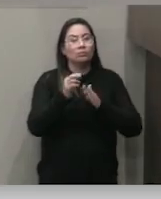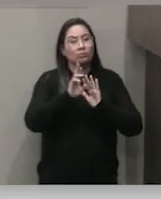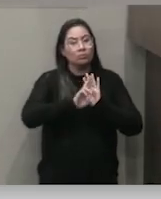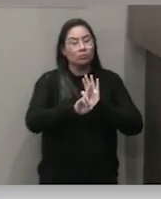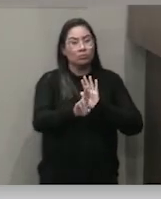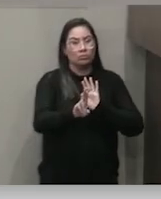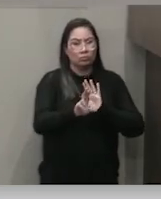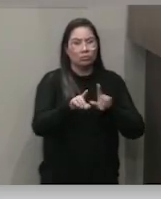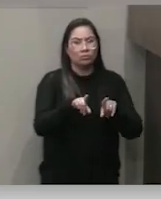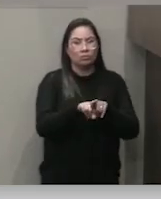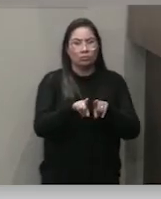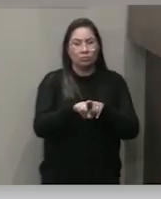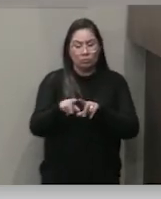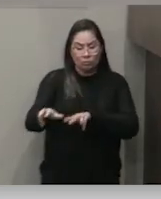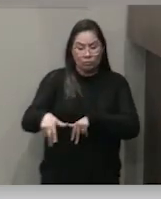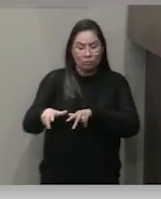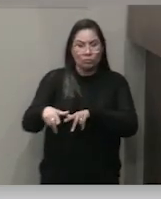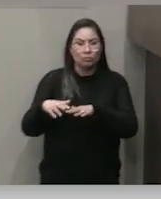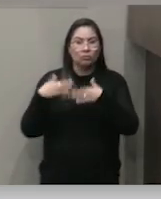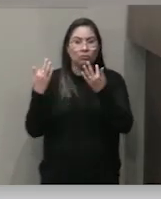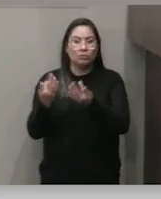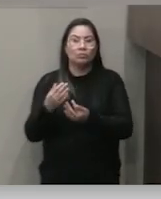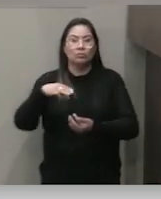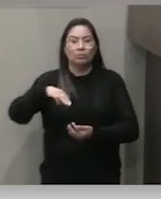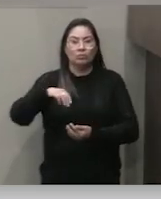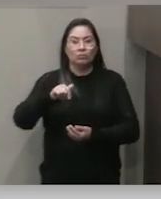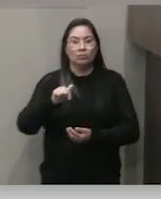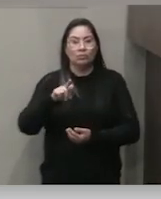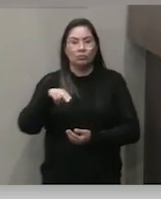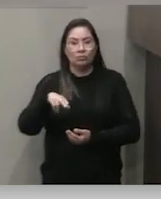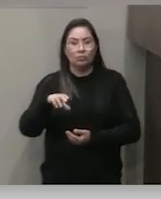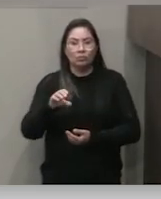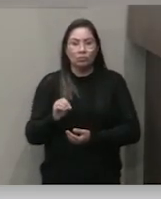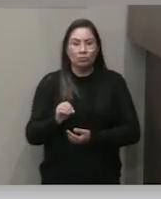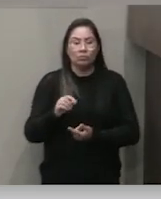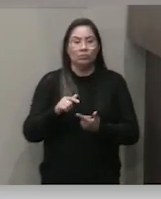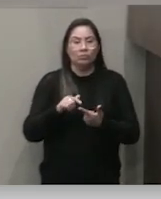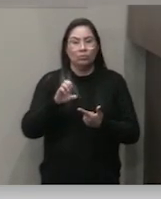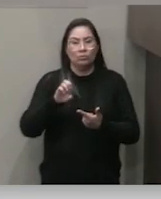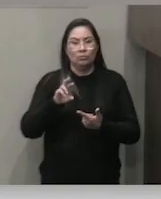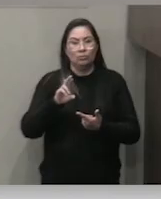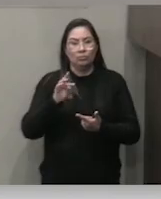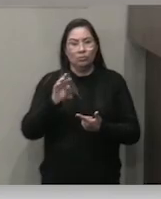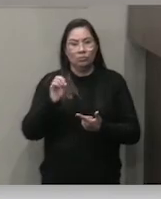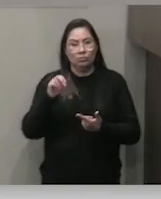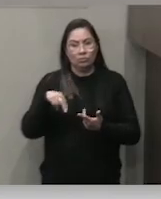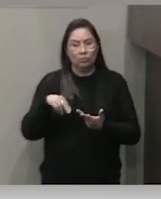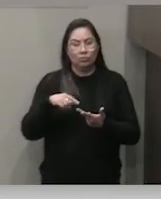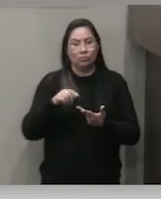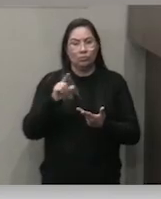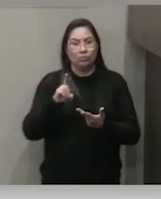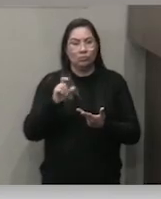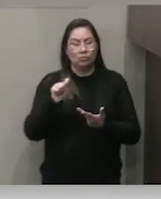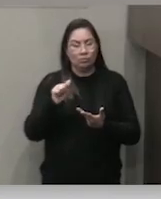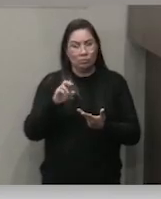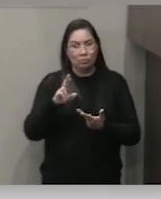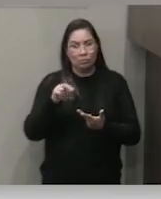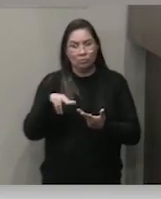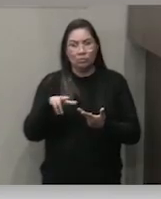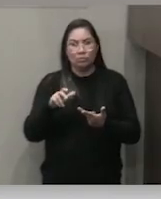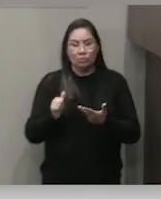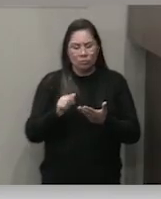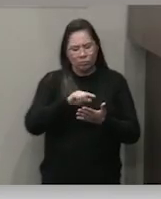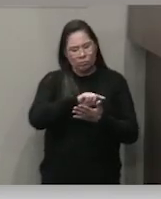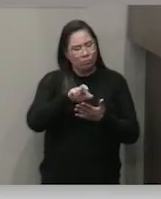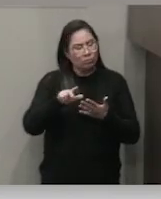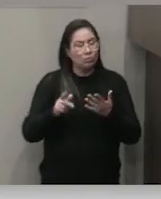representantes da agricultura familiar, aqui o Magno, o Everton, o Camilo, a Adriana, a Rosimara. Então, foi